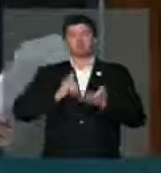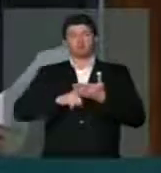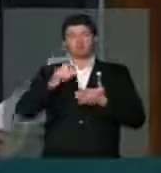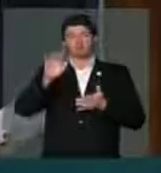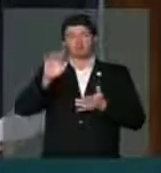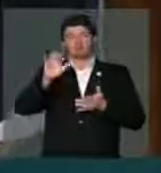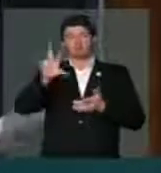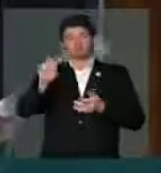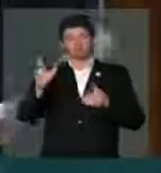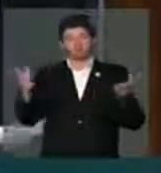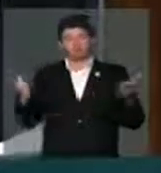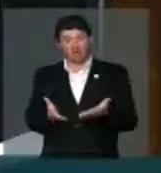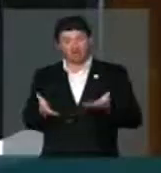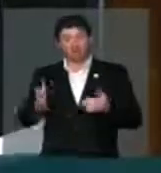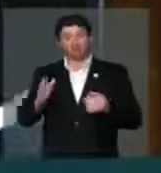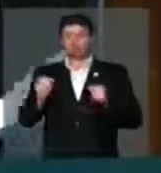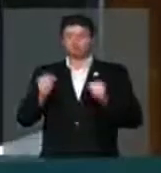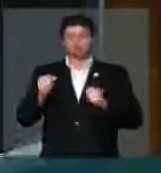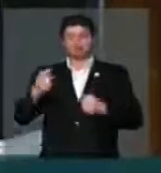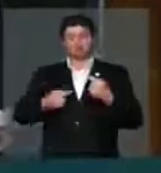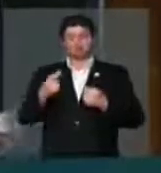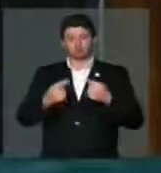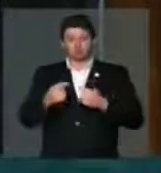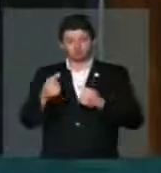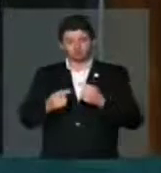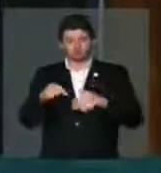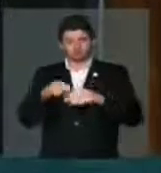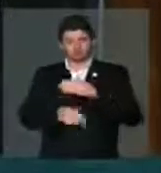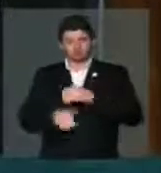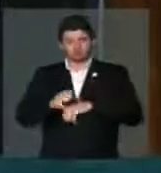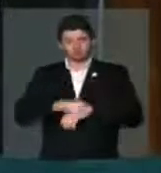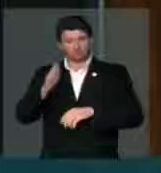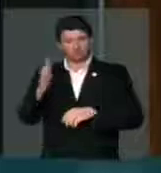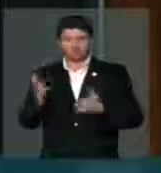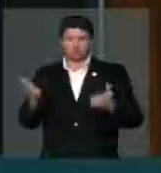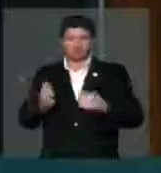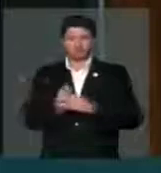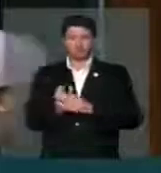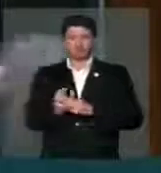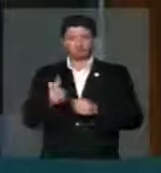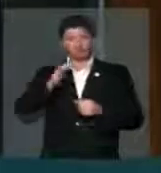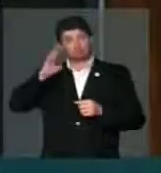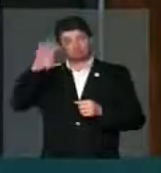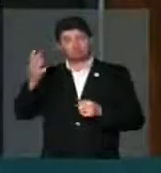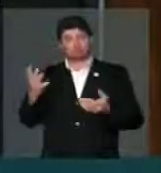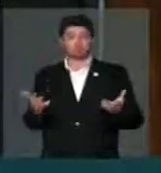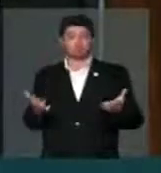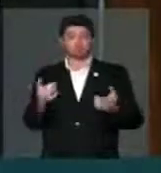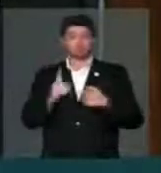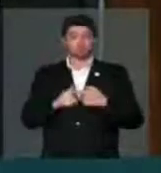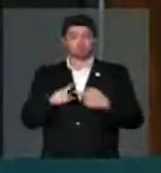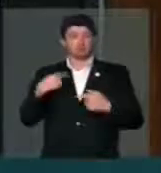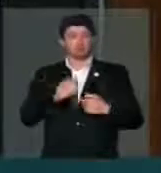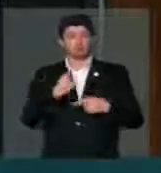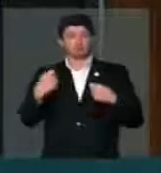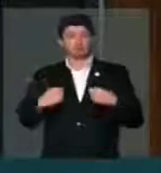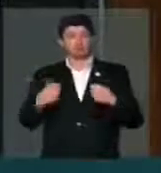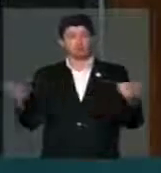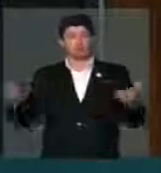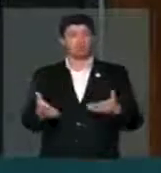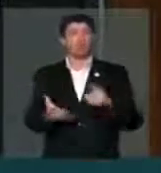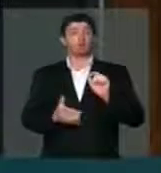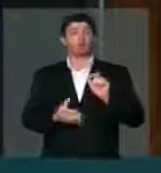de imediato, já discuti-las, debatê-las, aprofundá-las e aqui tirar uma resolução, porque nós precisamos, nesse